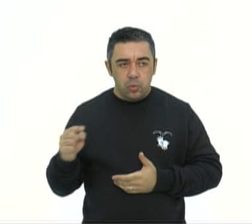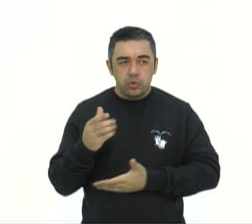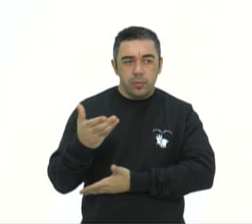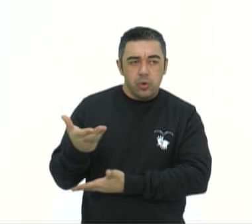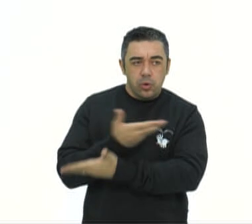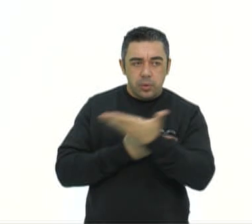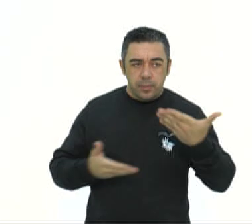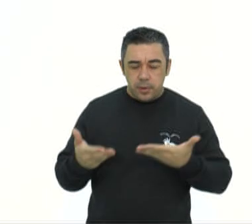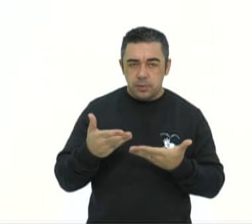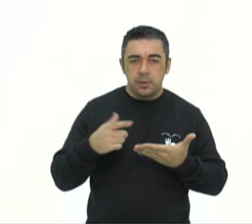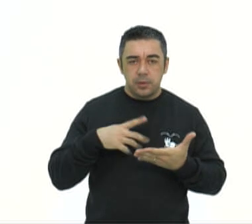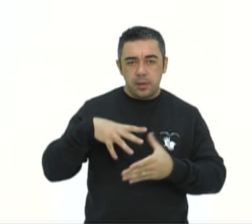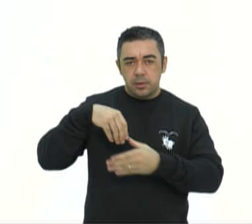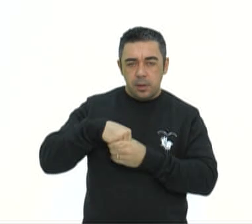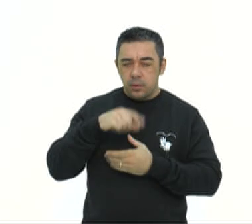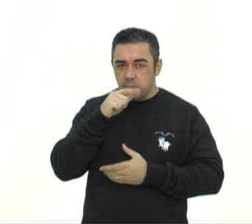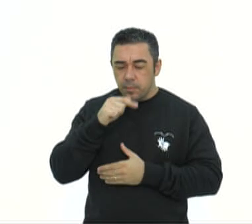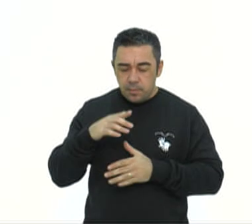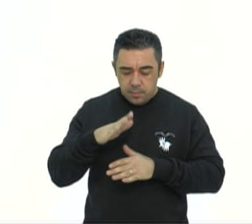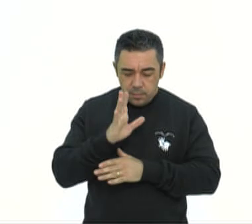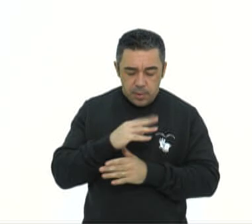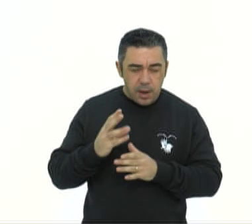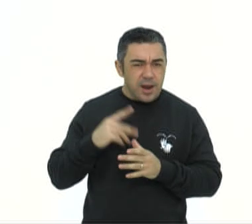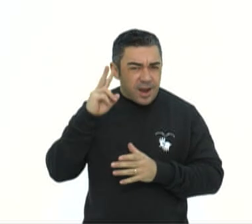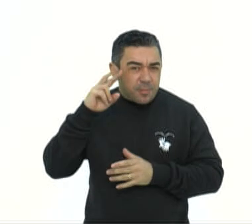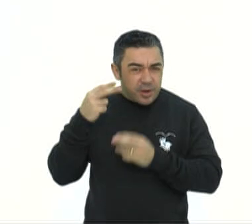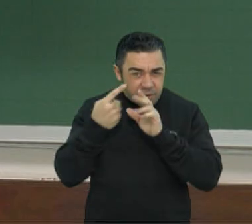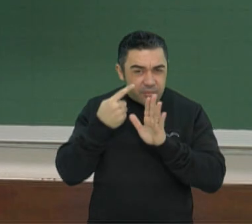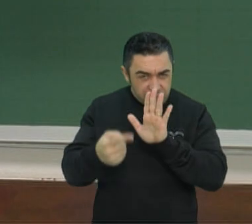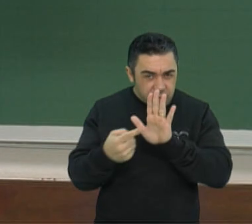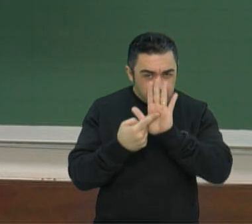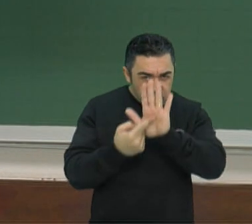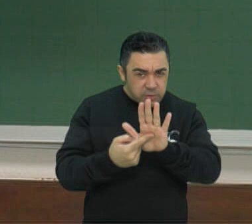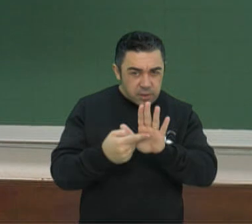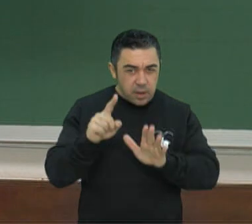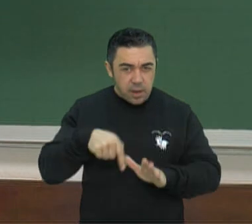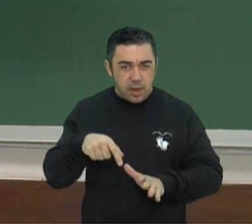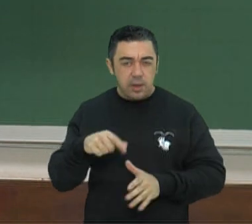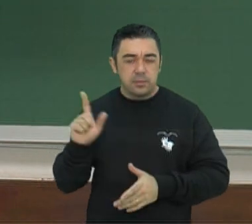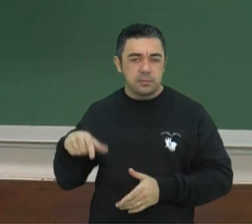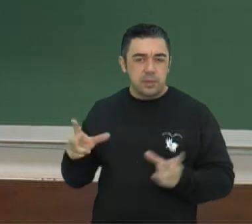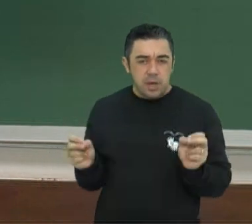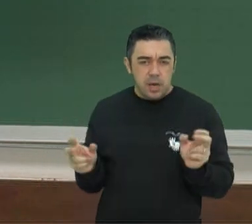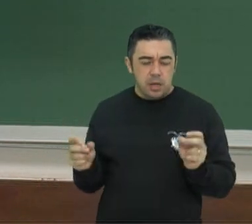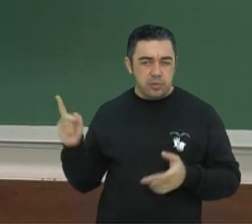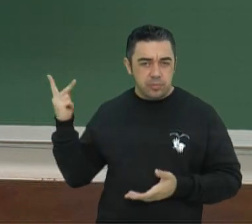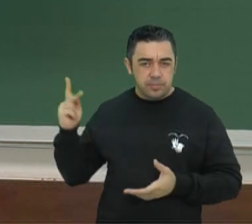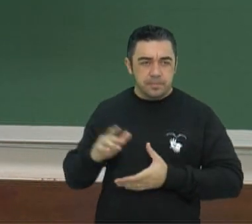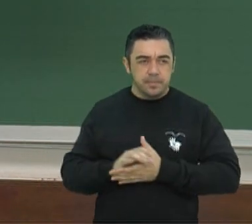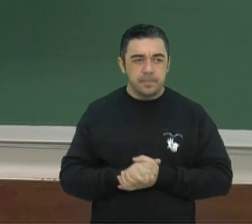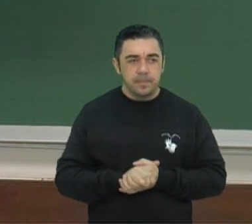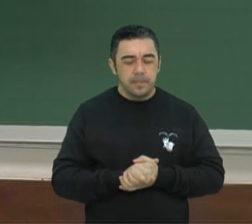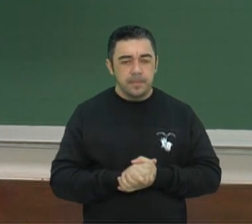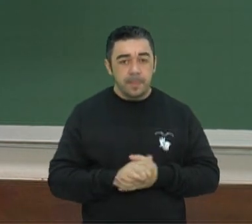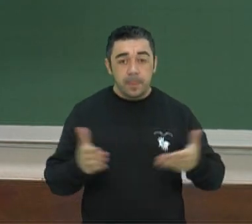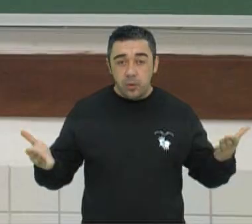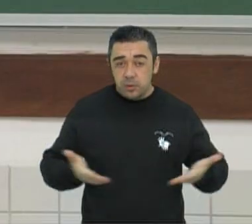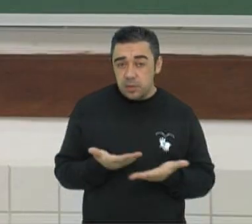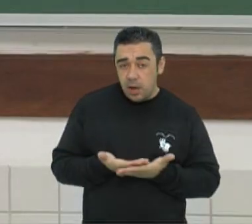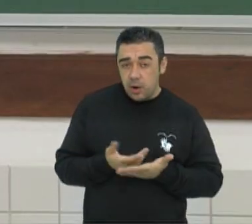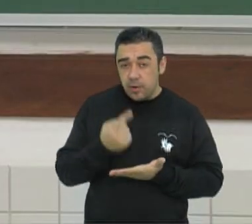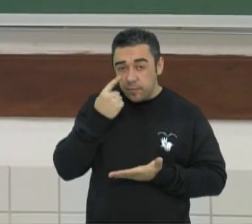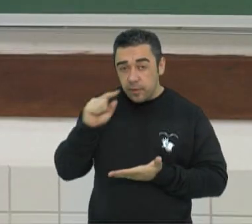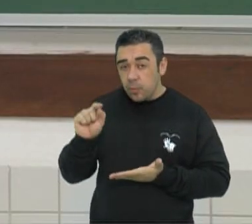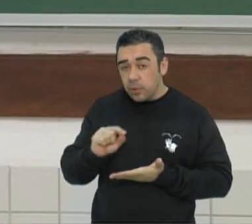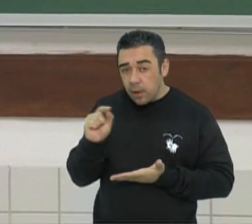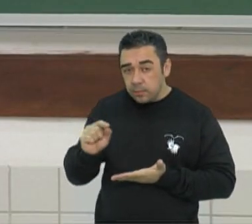protocooperação, anêmonas do mar e caranguejo eremita, que é o paguro que a gente viu, tá? Ele também recebe esse nome, caranguejo eremita. Gente, então na aula de hoje, o que a